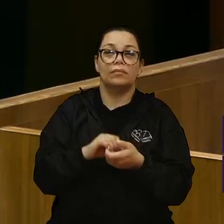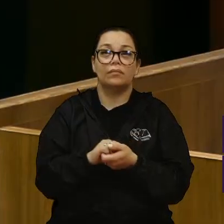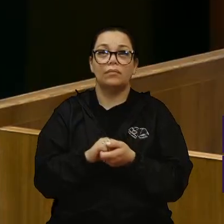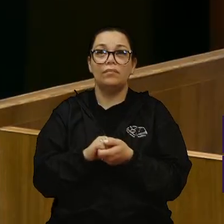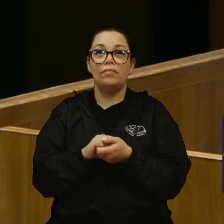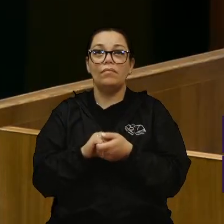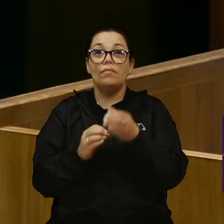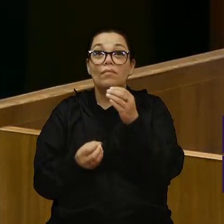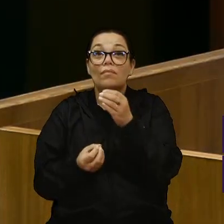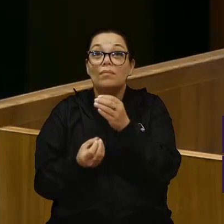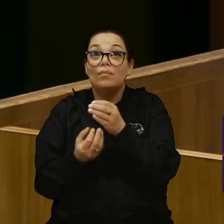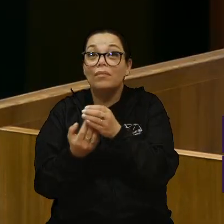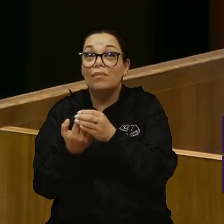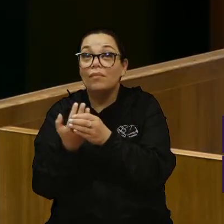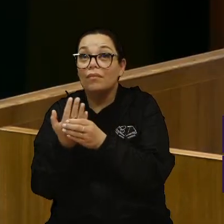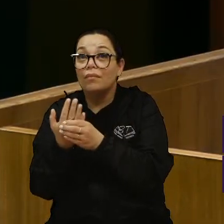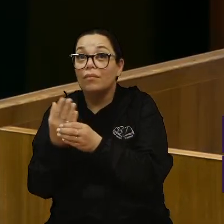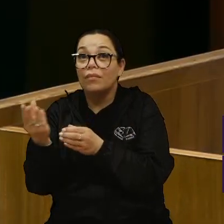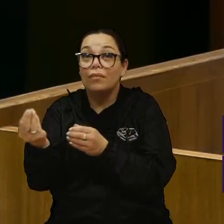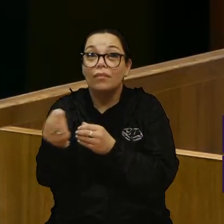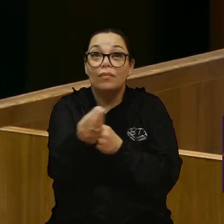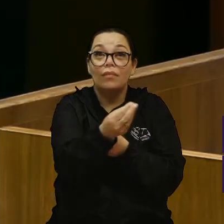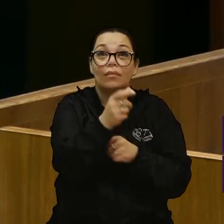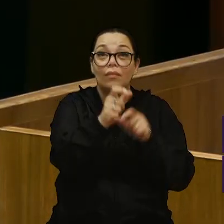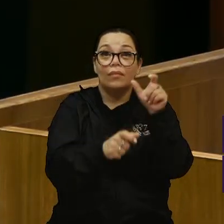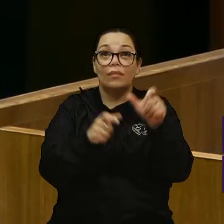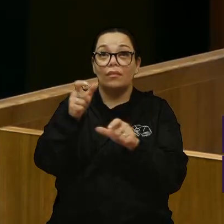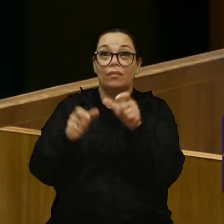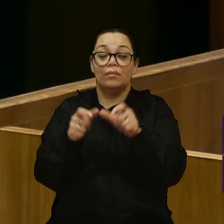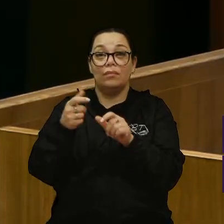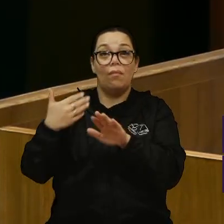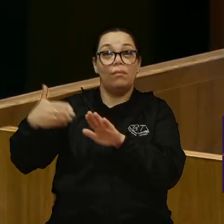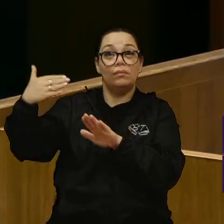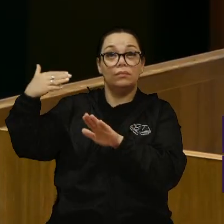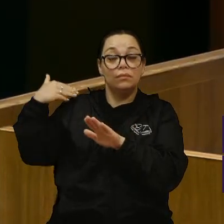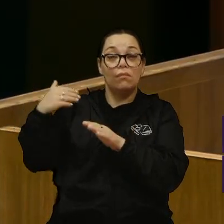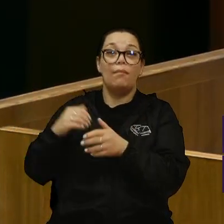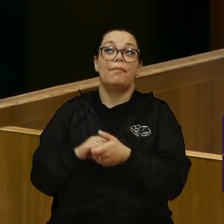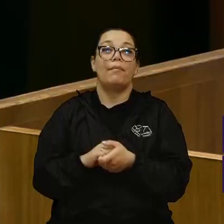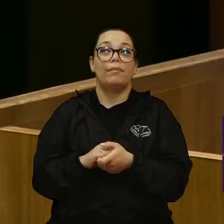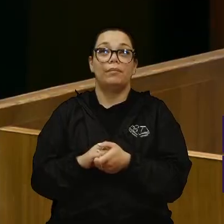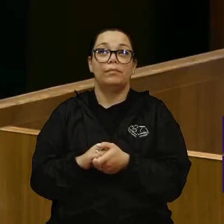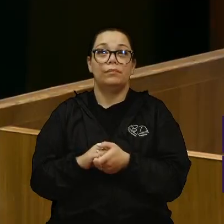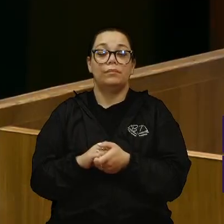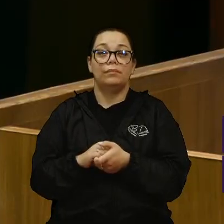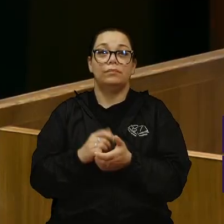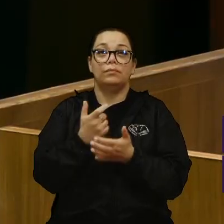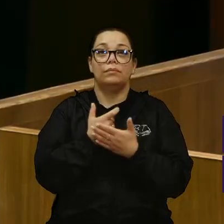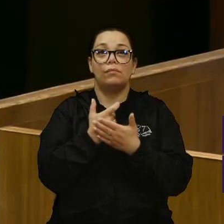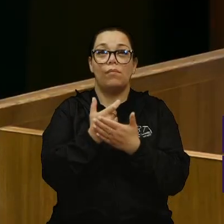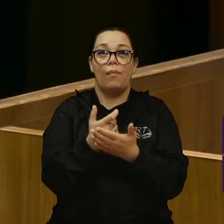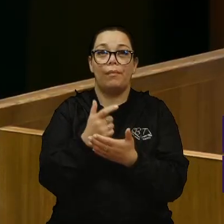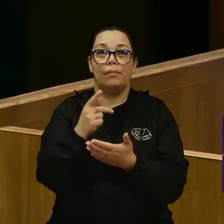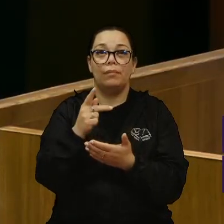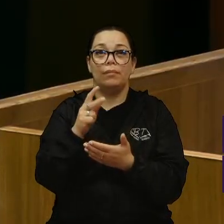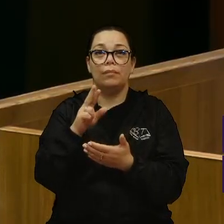Semente que foi plantada por tantos e tantas que vieram antes de nós, como Percy Vargas de Abreu de Lima, que